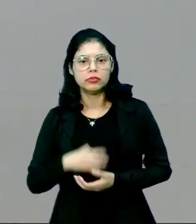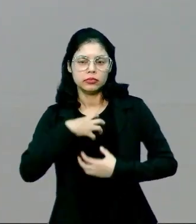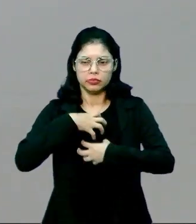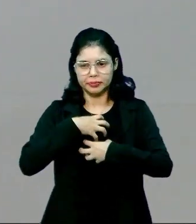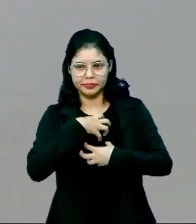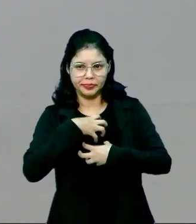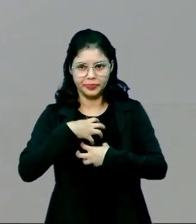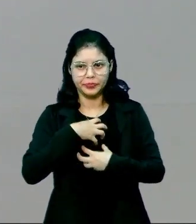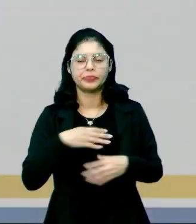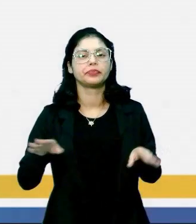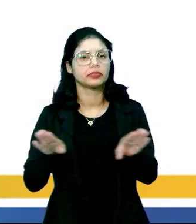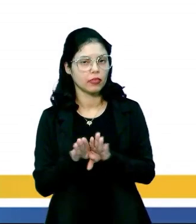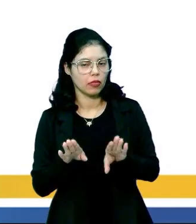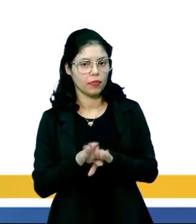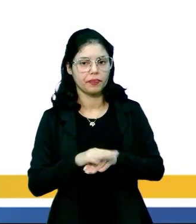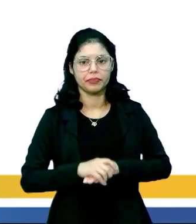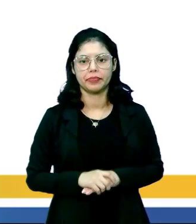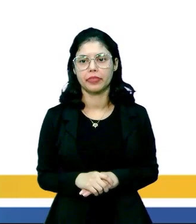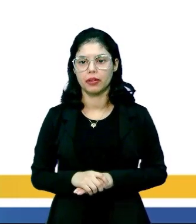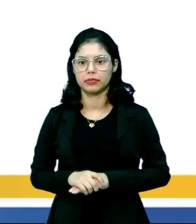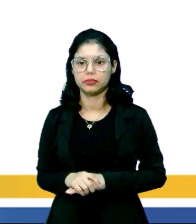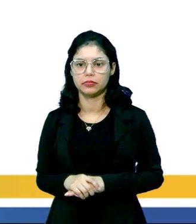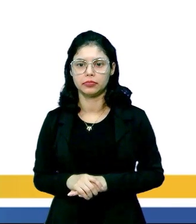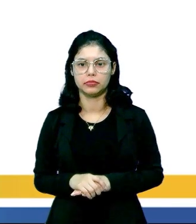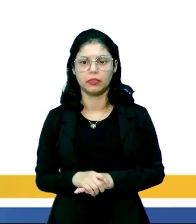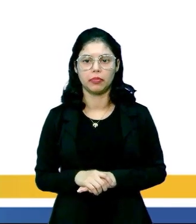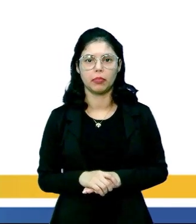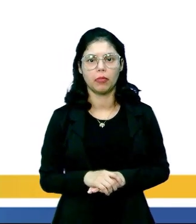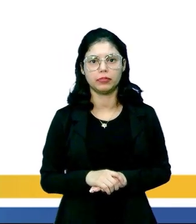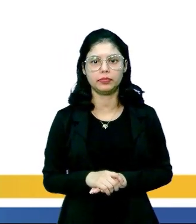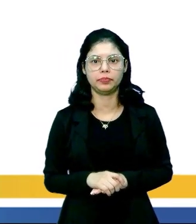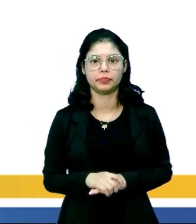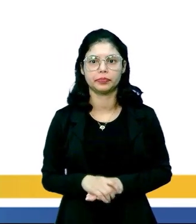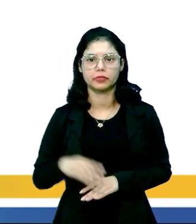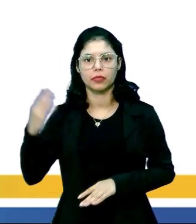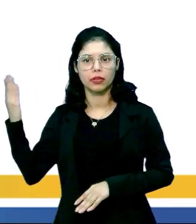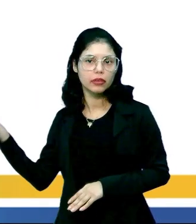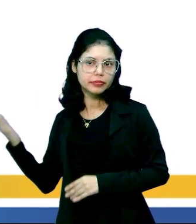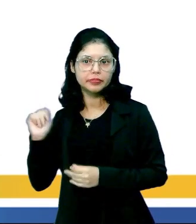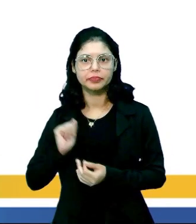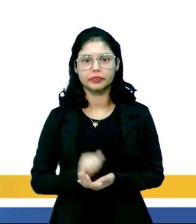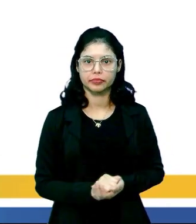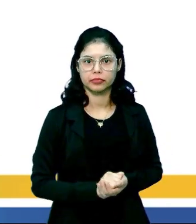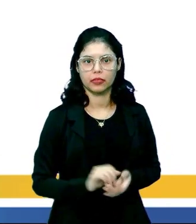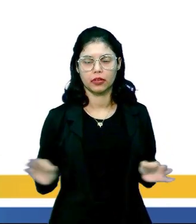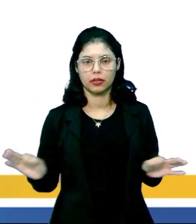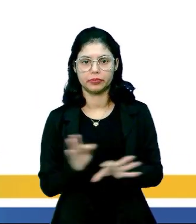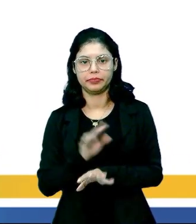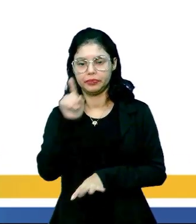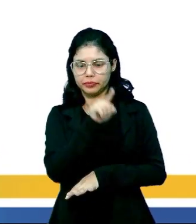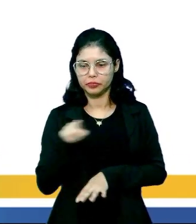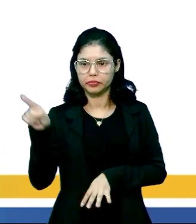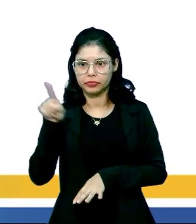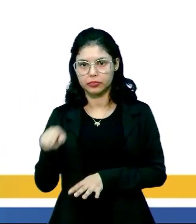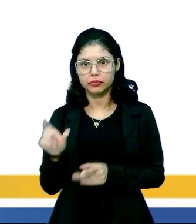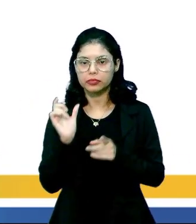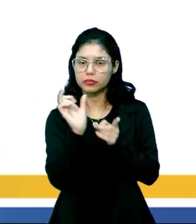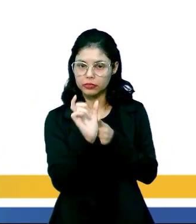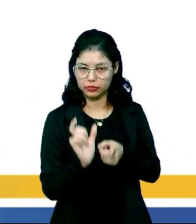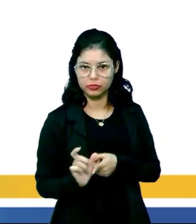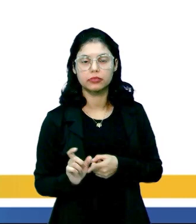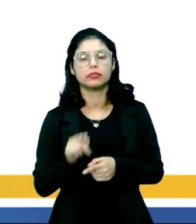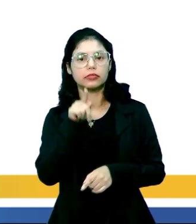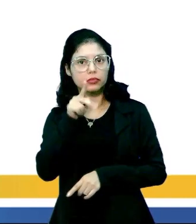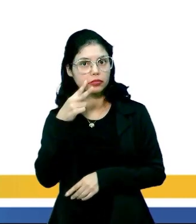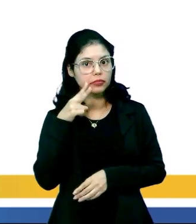ritmos musicais também ok e previamente eu acabei circulando algumas palavras aí